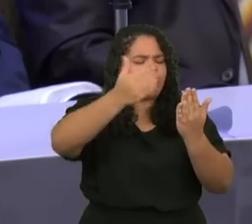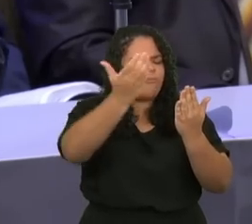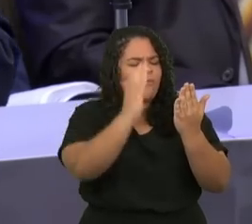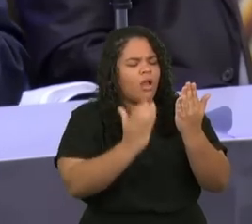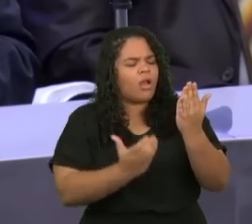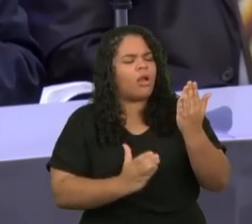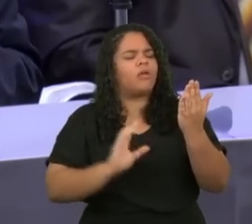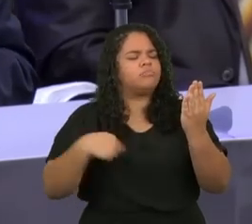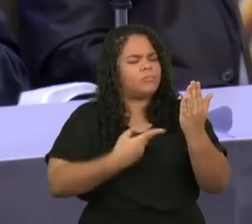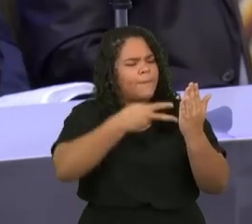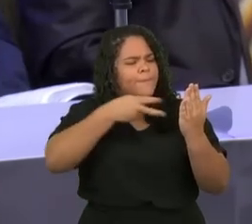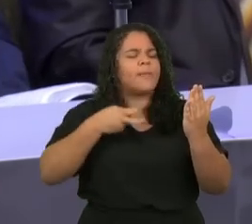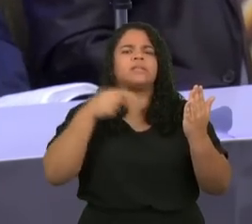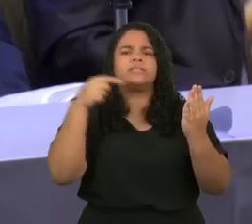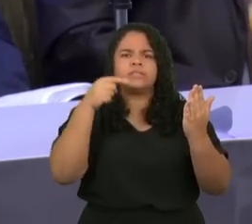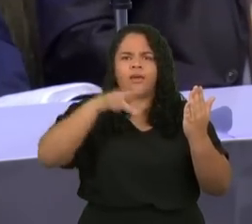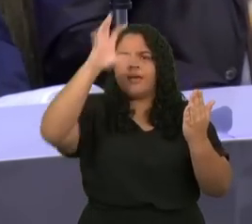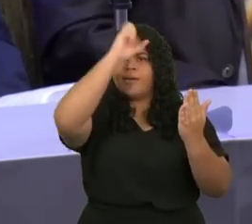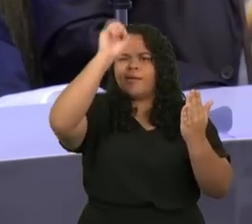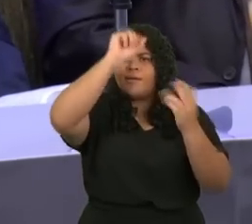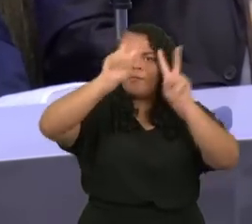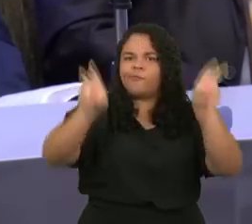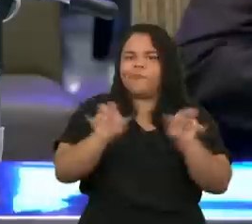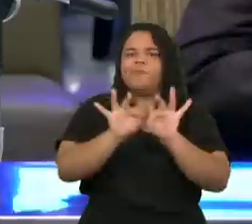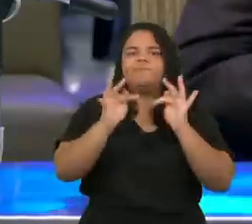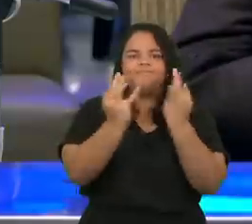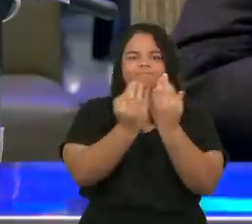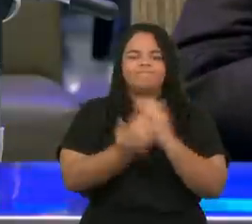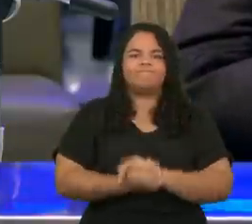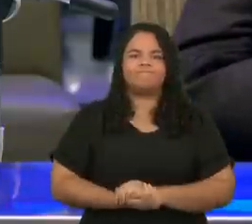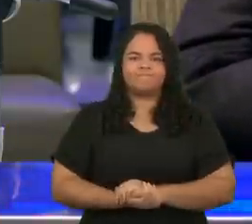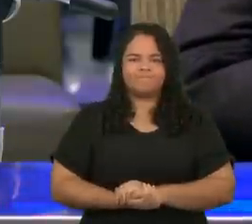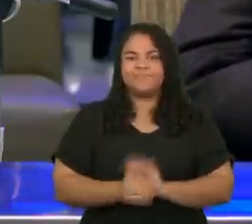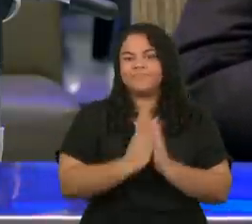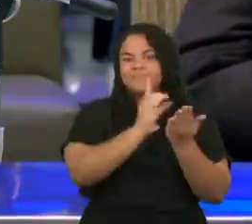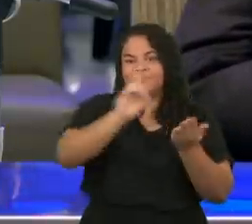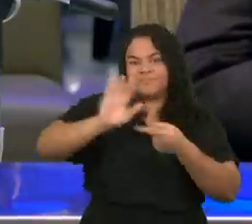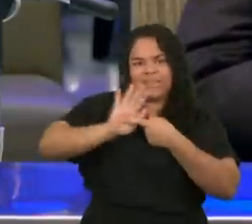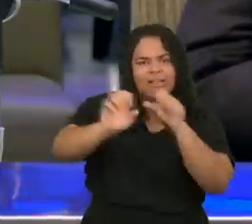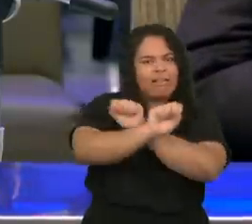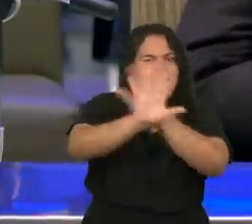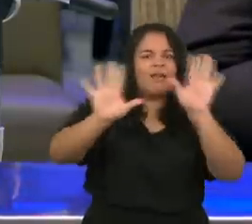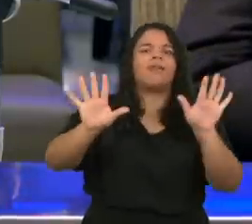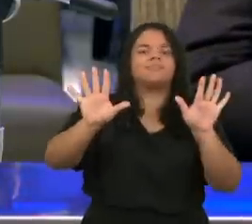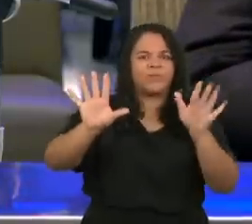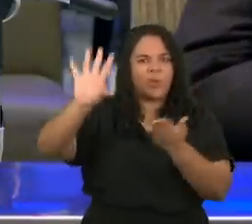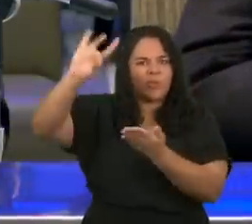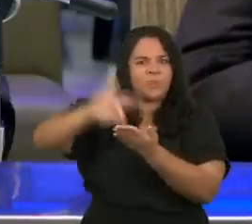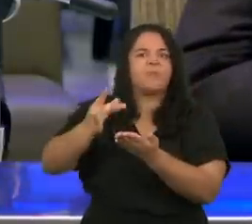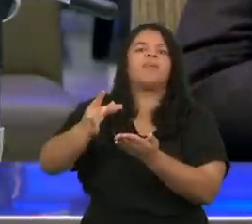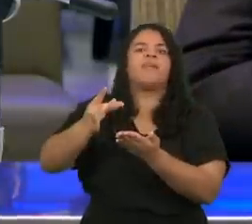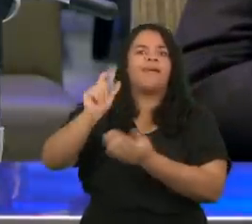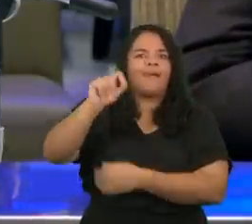nós temos como todos sabem a luz das escrituras o inimigo que Jesus disse em João 10